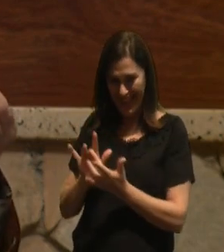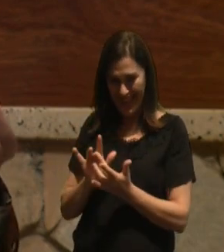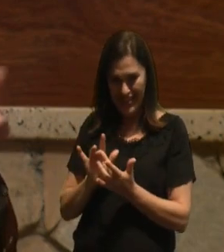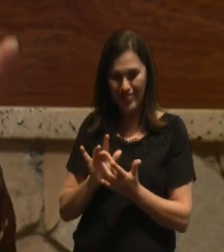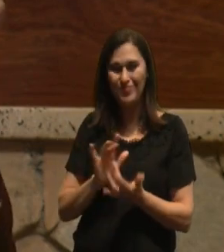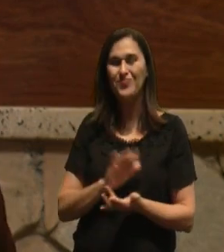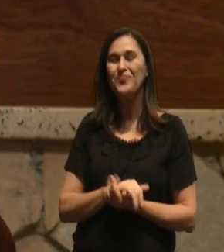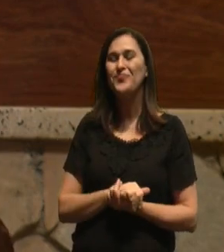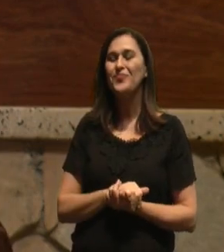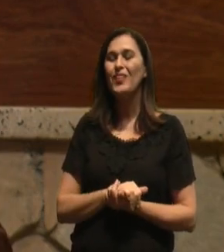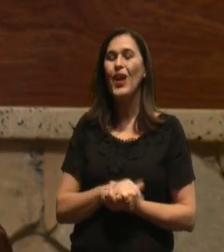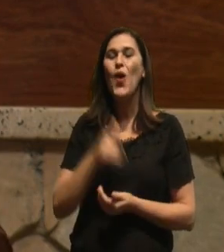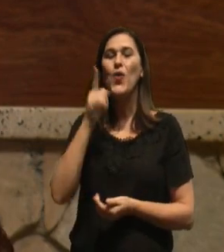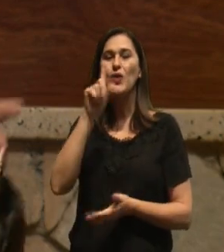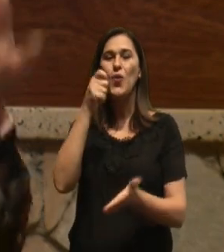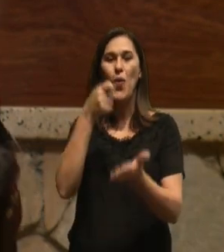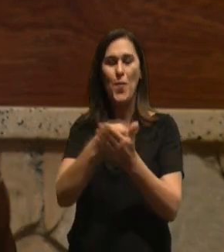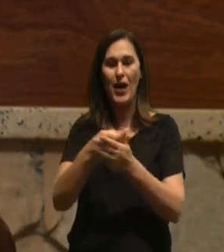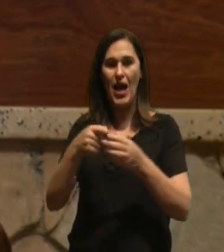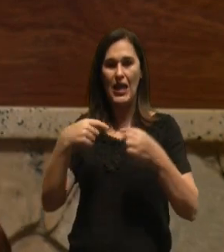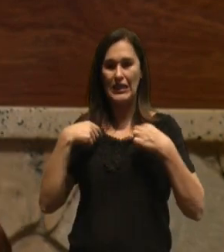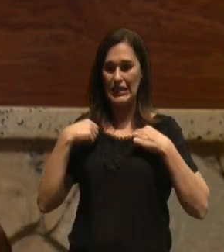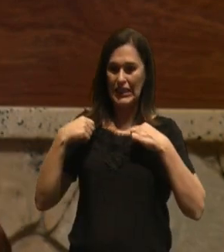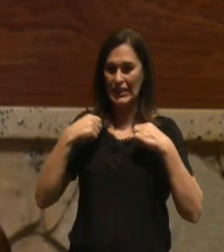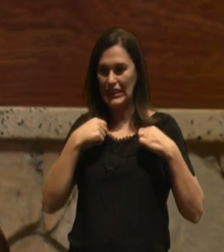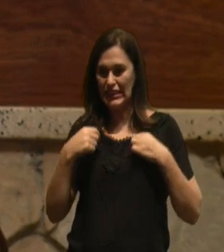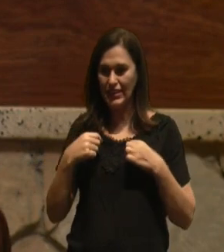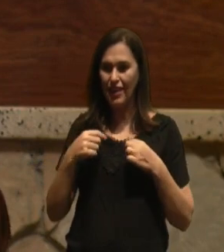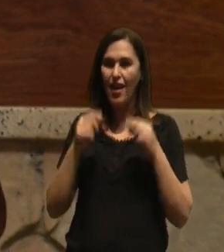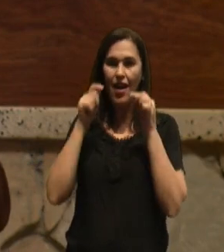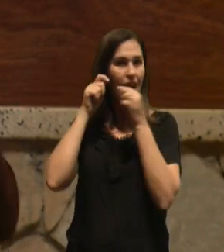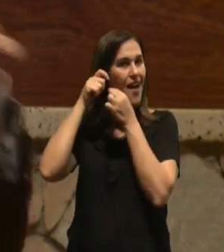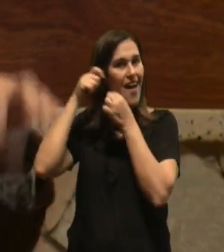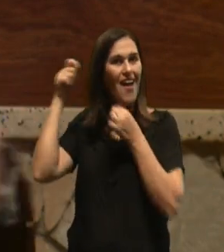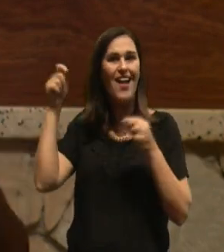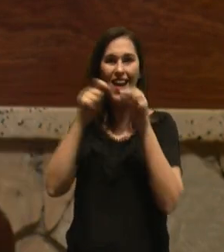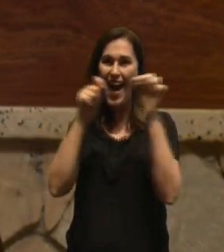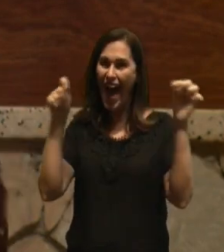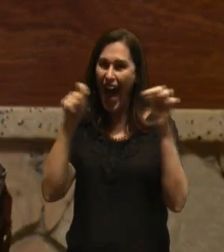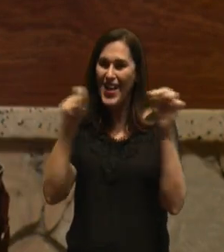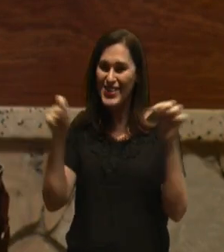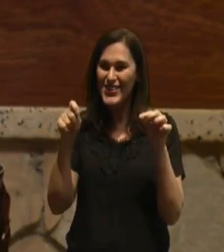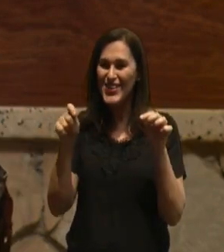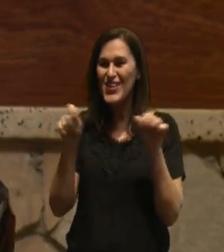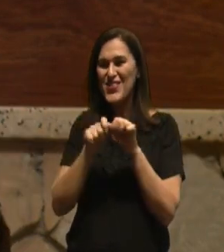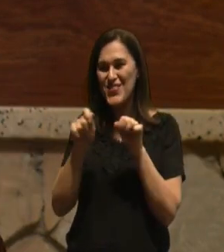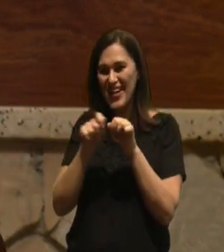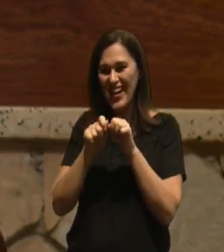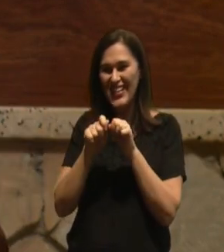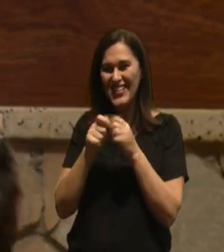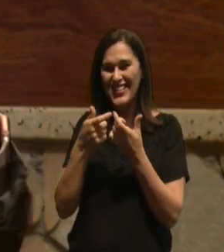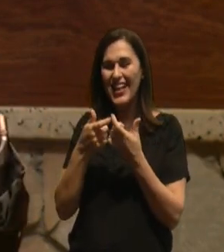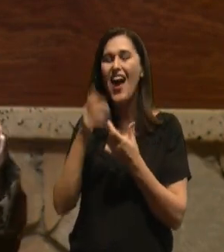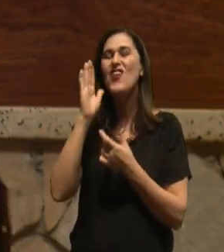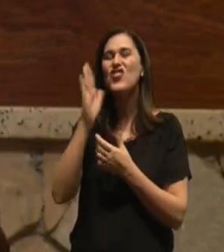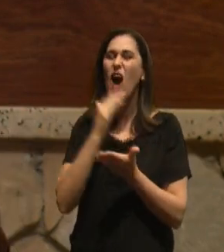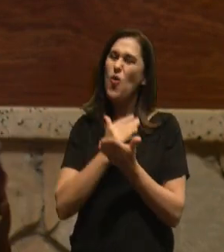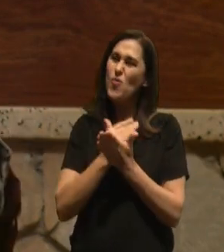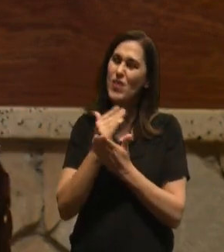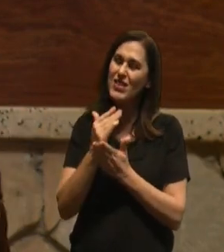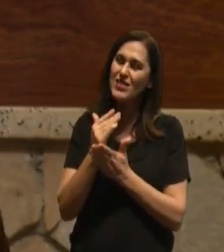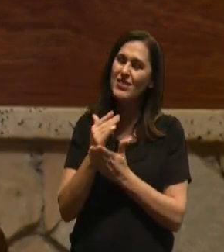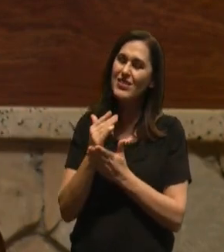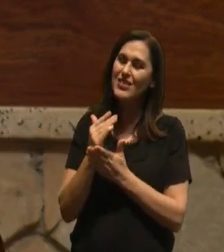em contato, conseguimos comprar os tecidos, conseguimos comprar o elástico, e essas irmãs que fazem o artesanato já